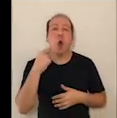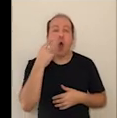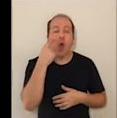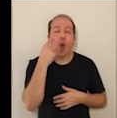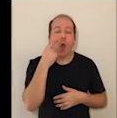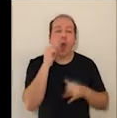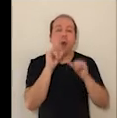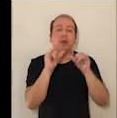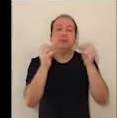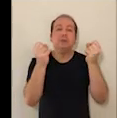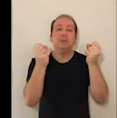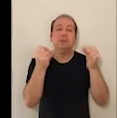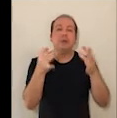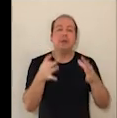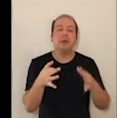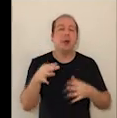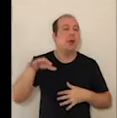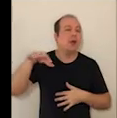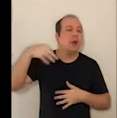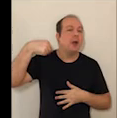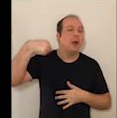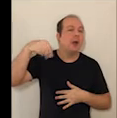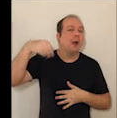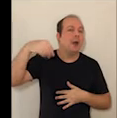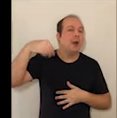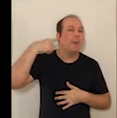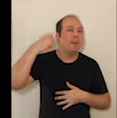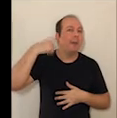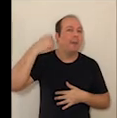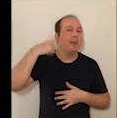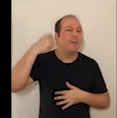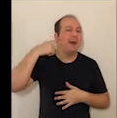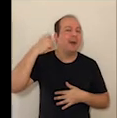Ouça a doce música do dinheiro.